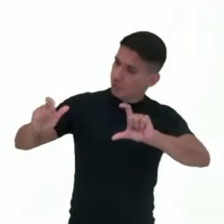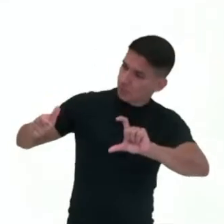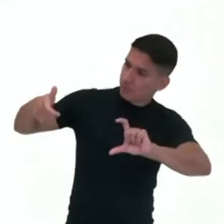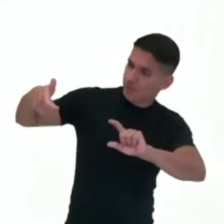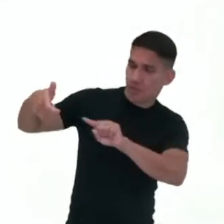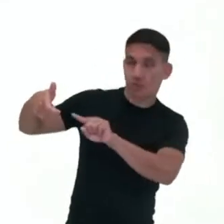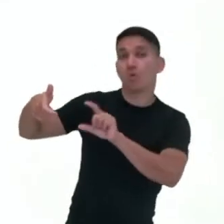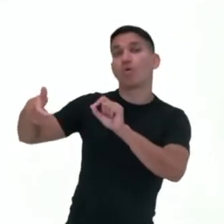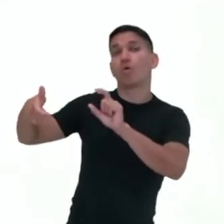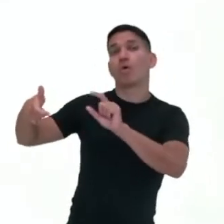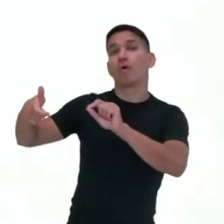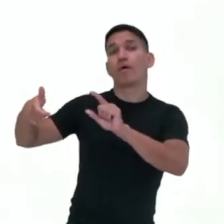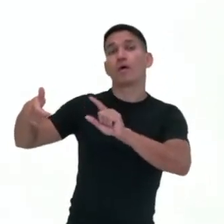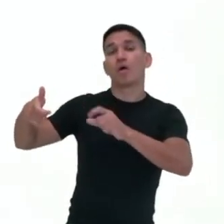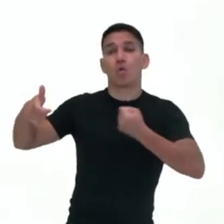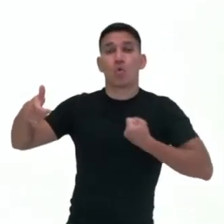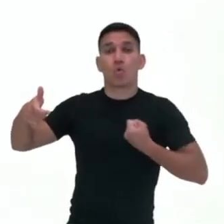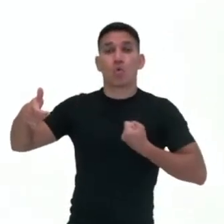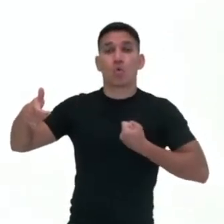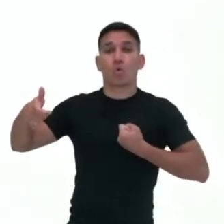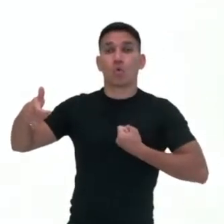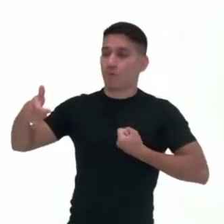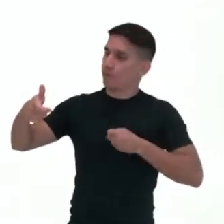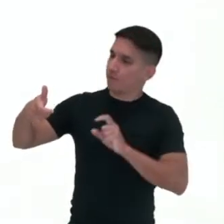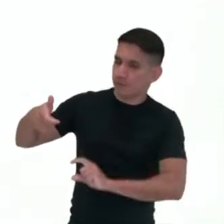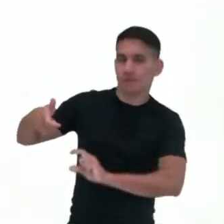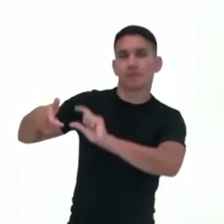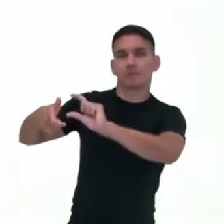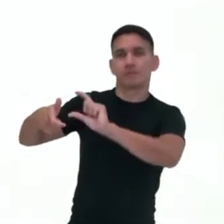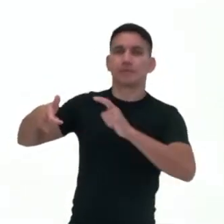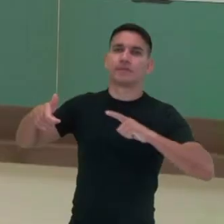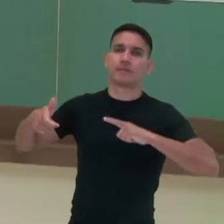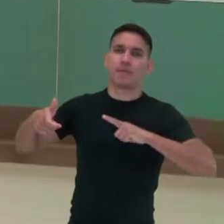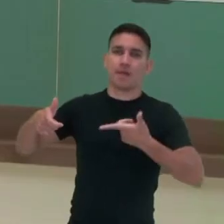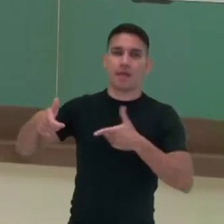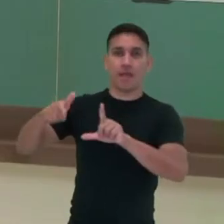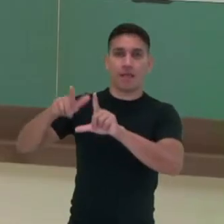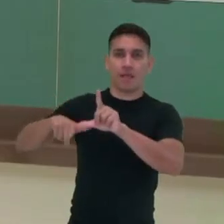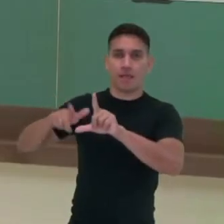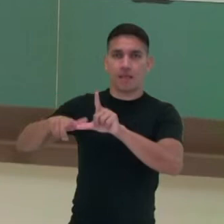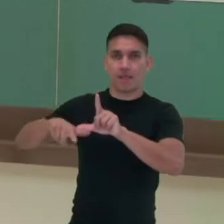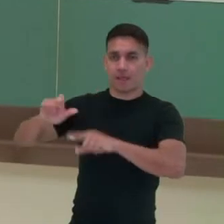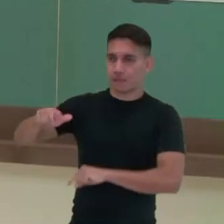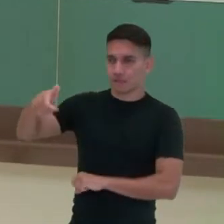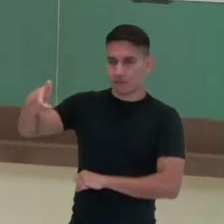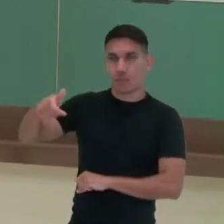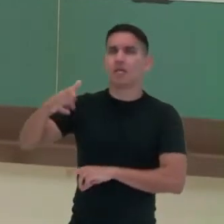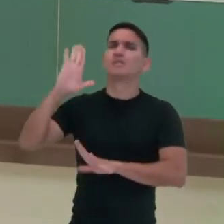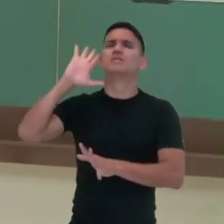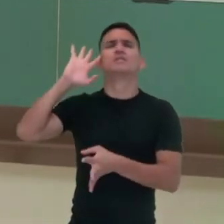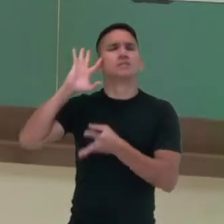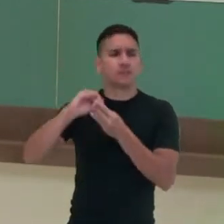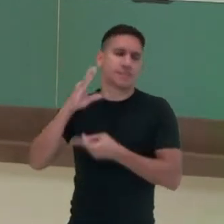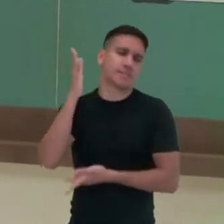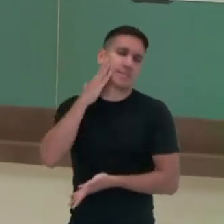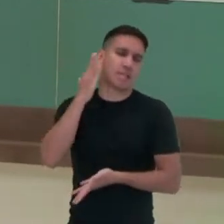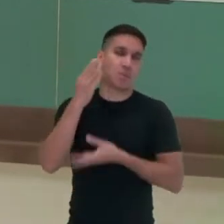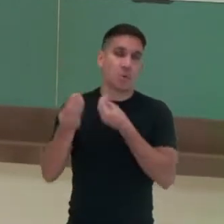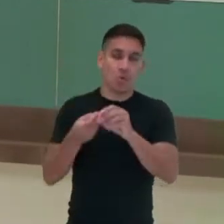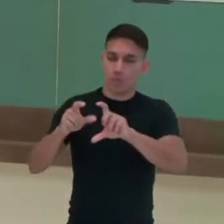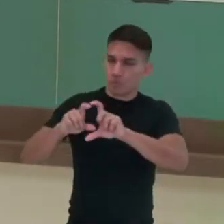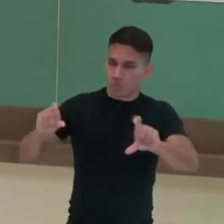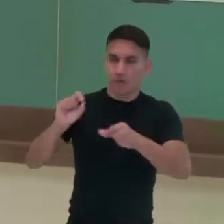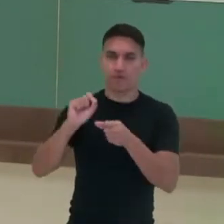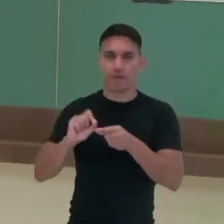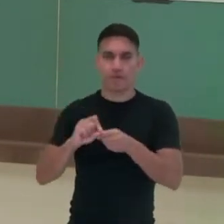A minha incógnita está no expoente. Já sabemos como é a construção dessa função. Eu sei que a